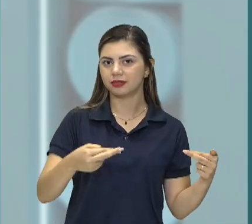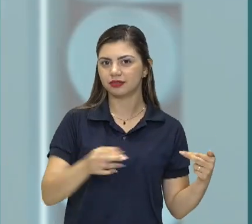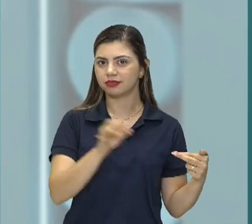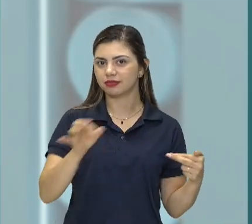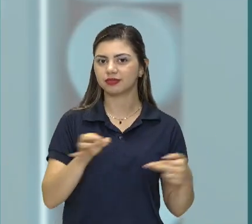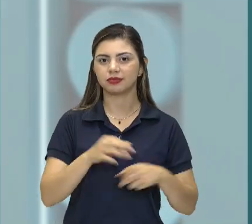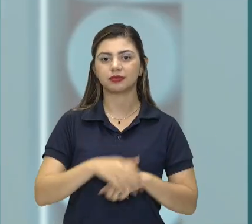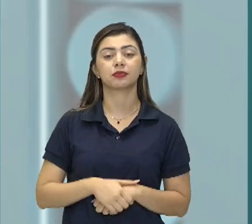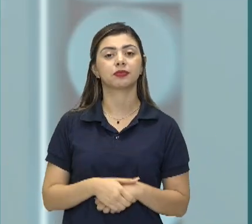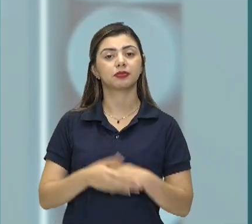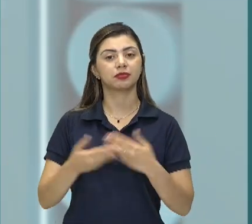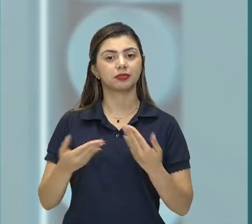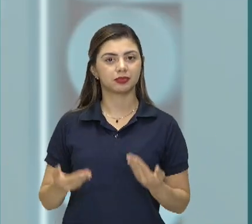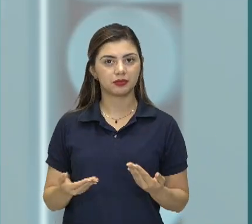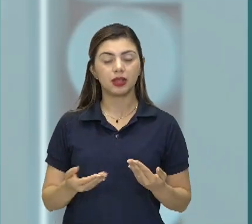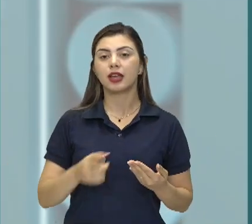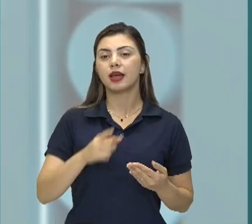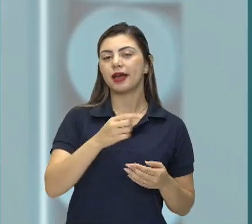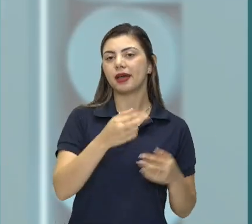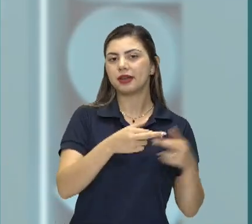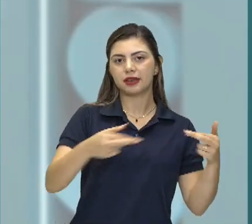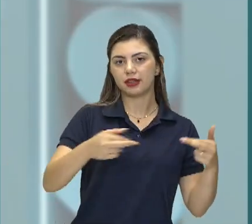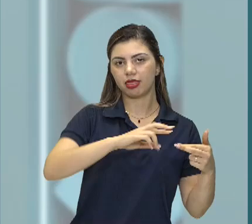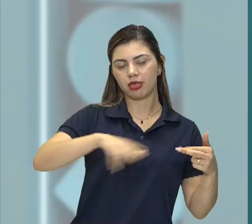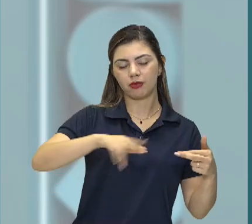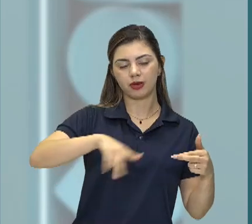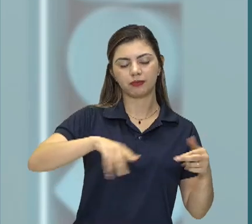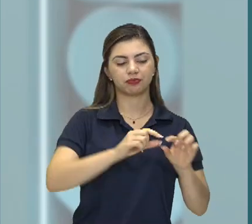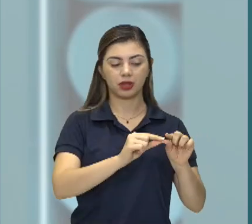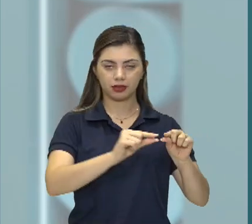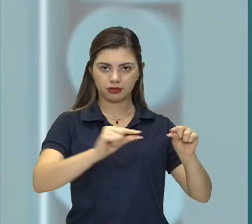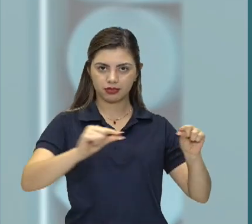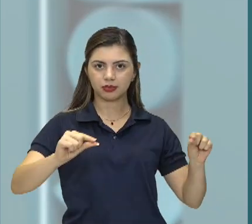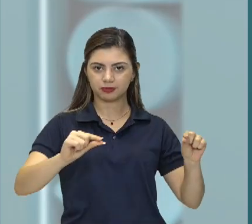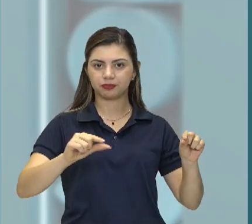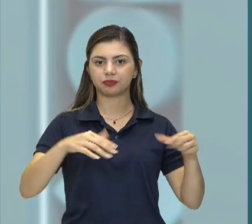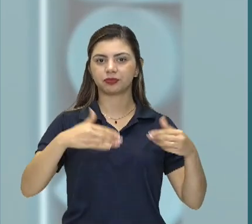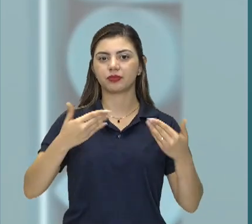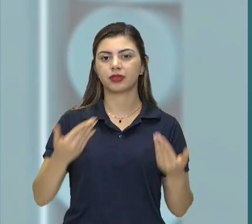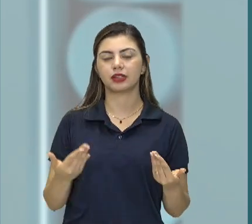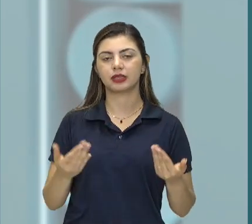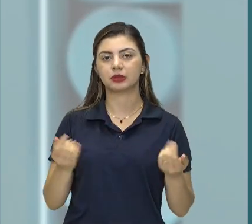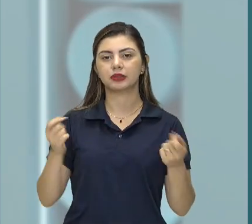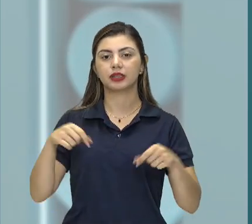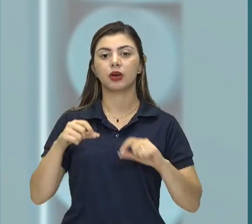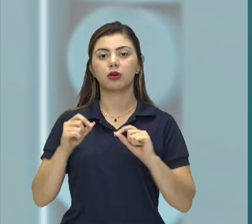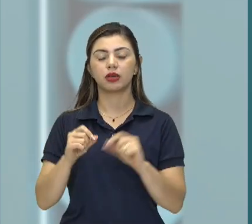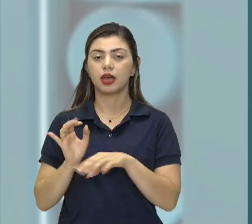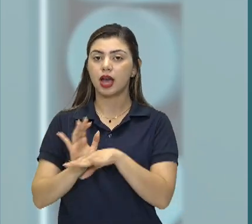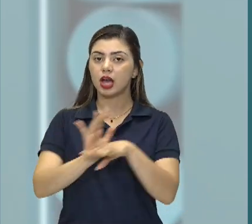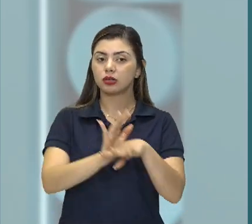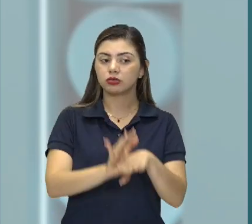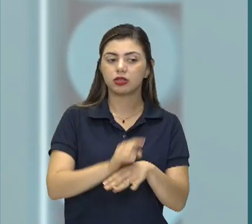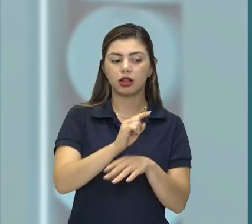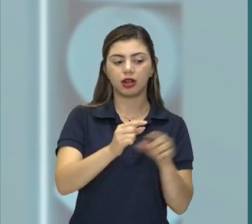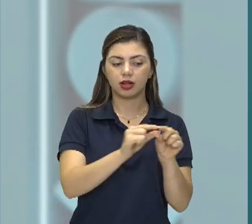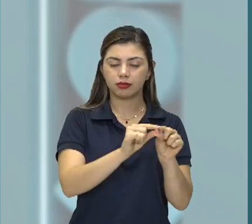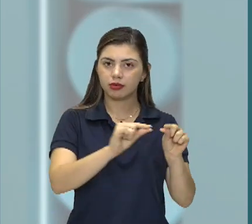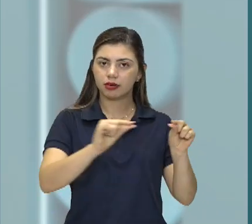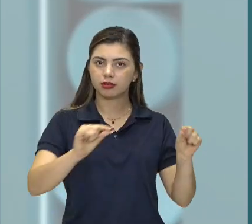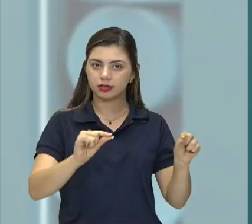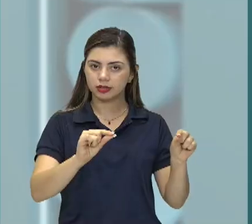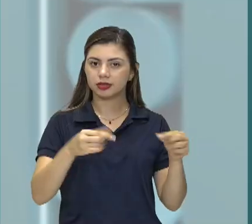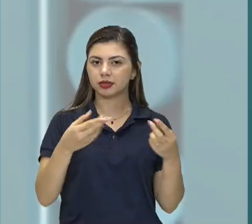agulha tem diante da função e importância que se atribui ao novelo de linha, né? Então, nós vemos